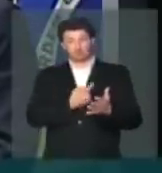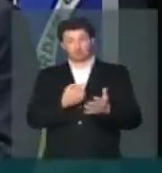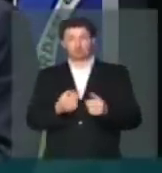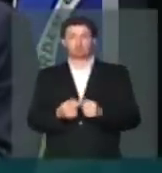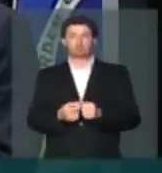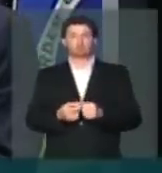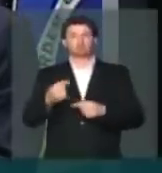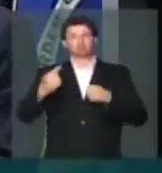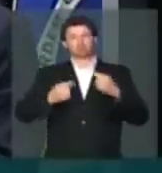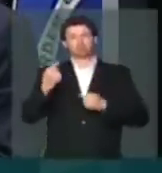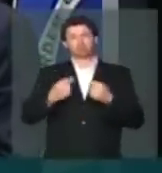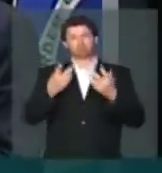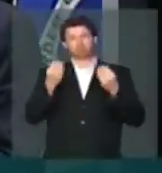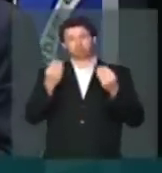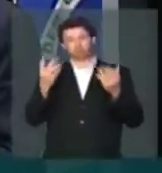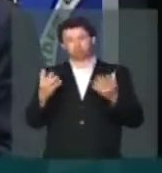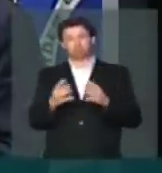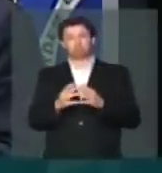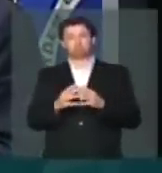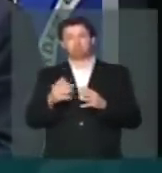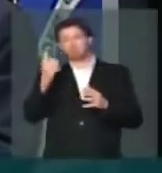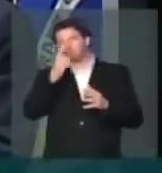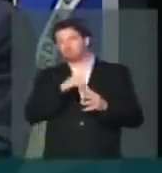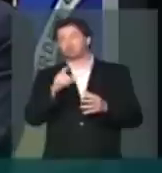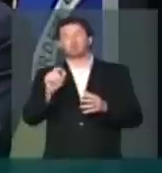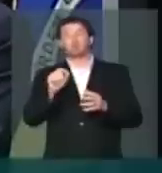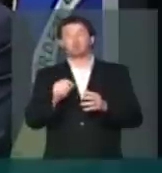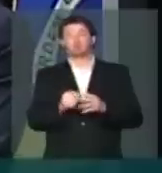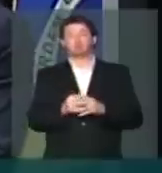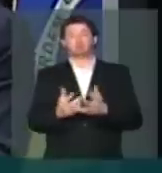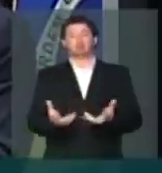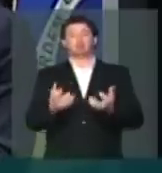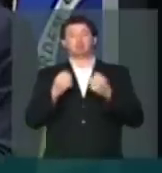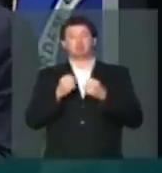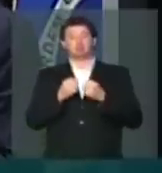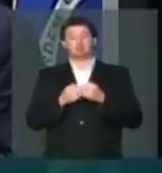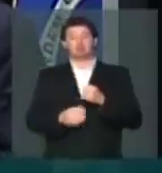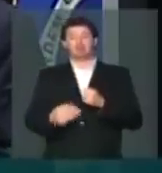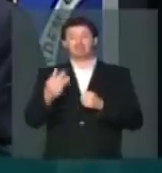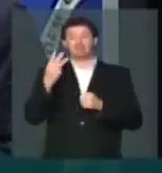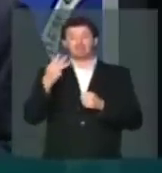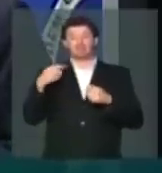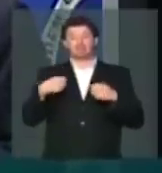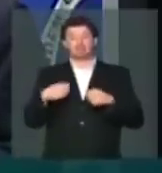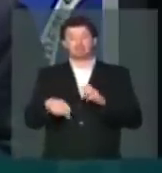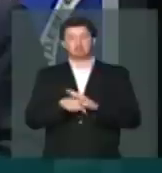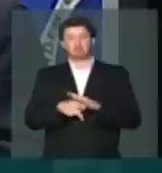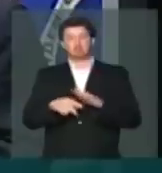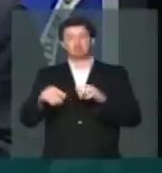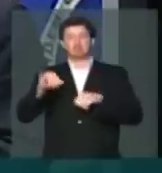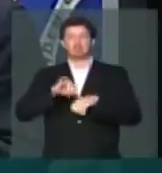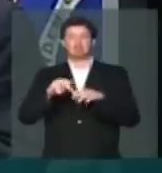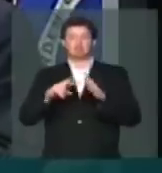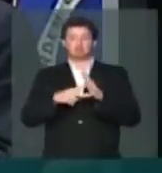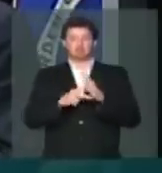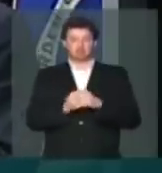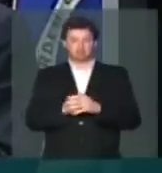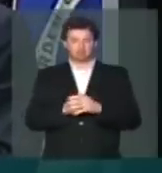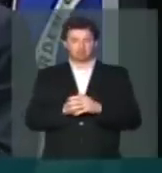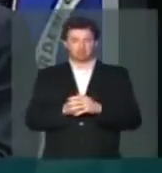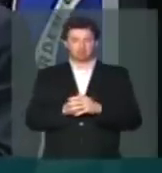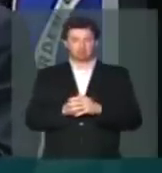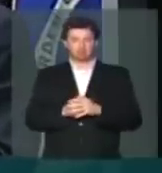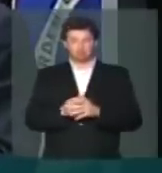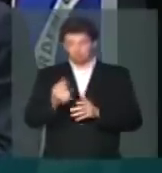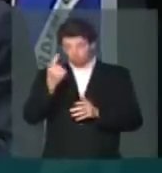de muita discussão, conseguimos atender a três das demandas das centrais. Ficou